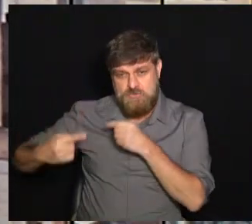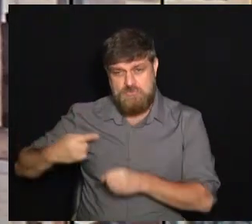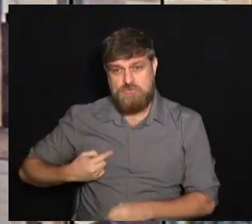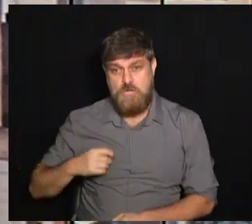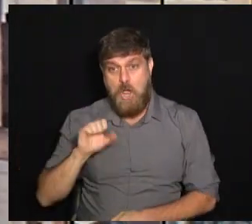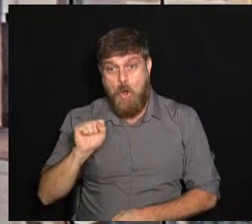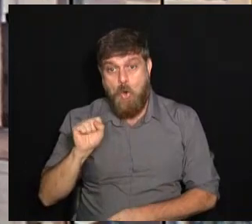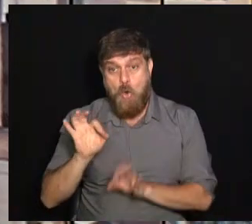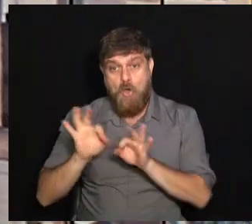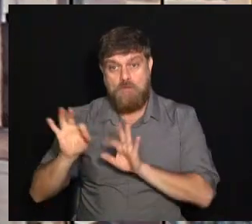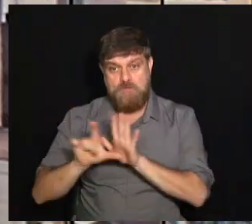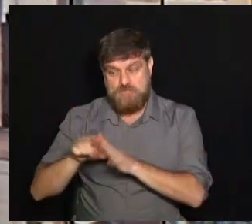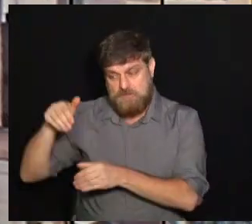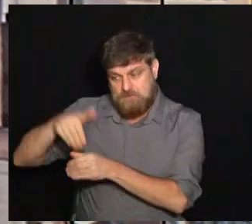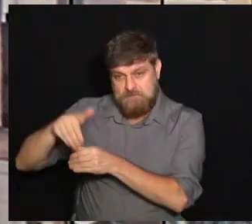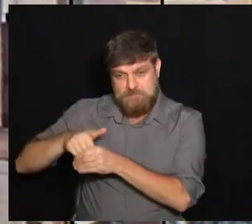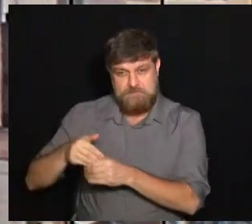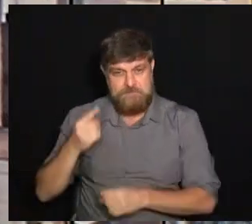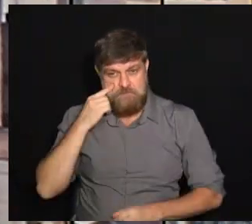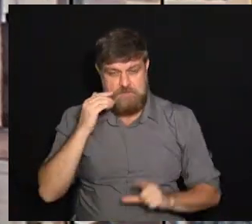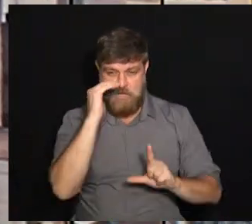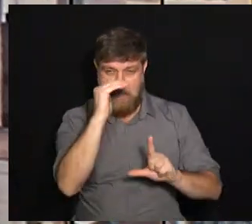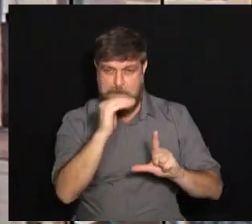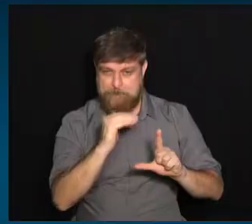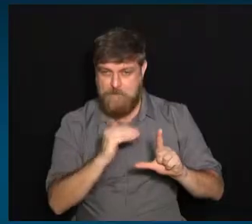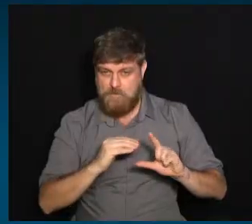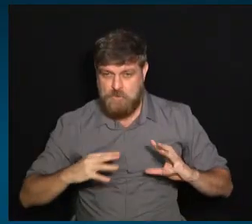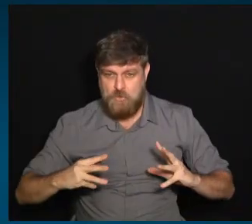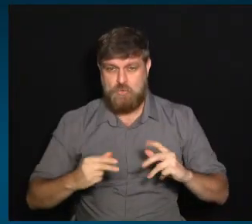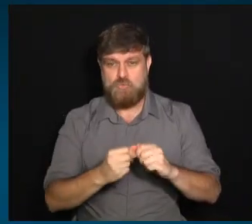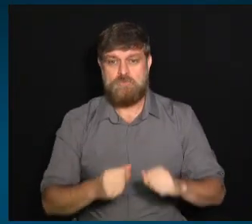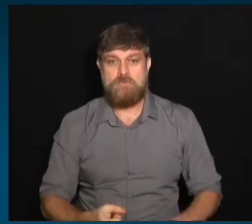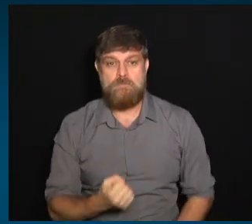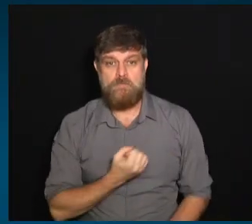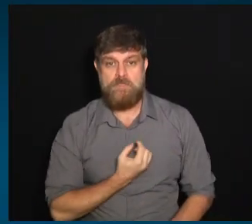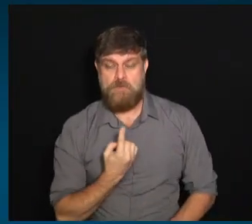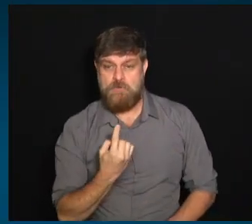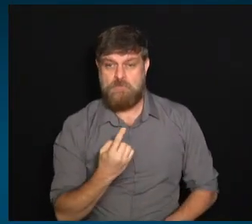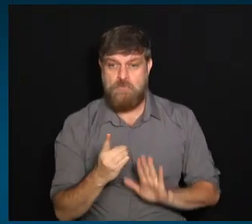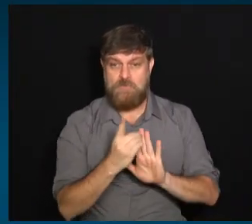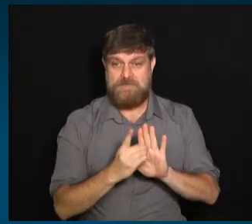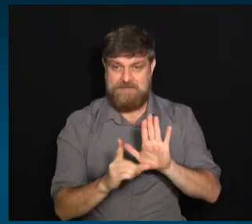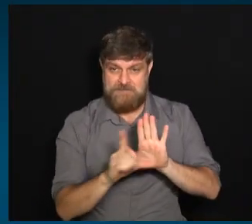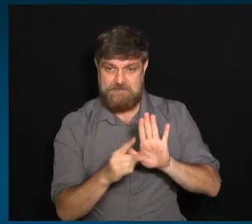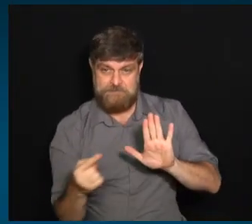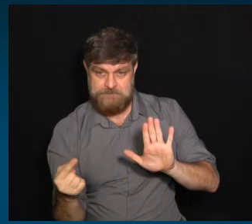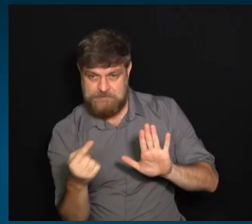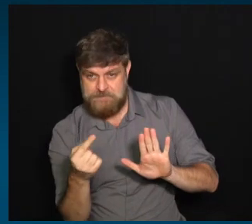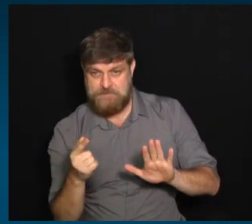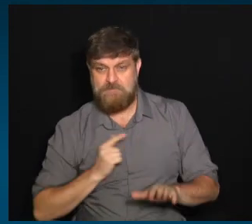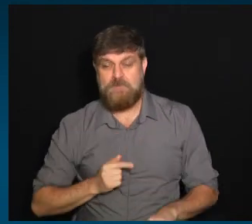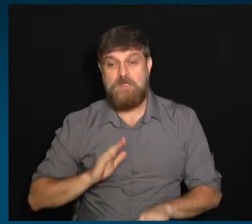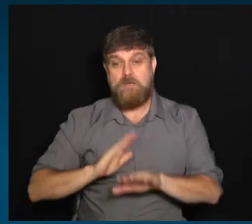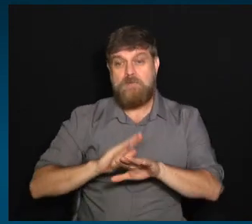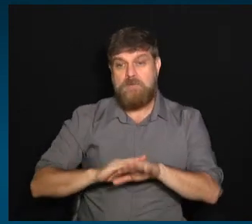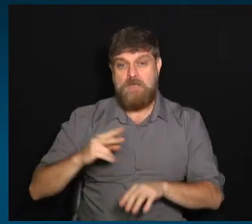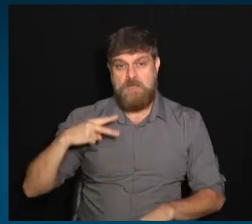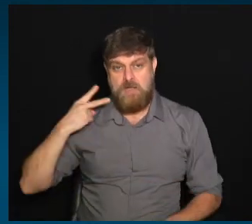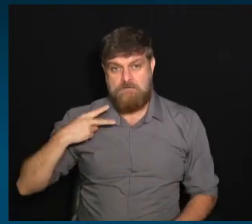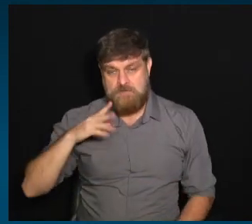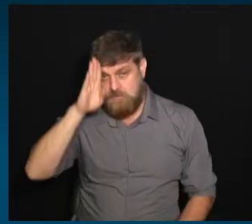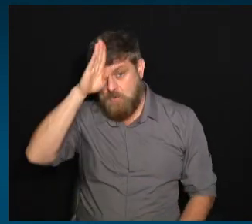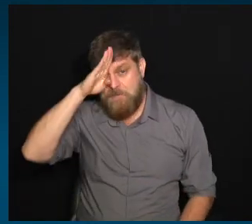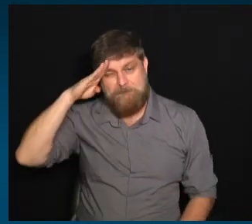8 projetos. Confira agora a pauta completa. O item 1 é o projeto de decreto legislativo de autoria do vereador